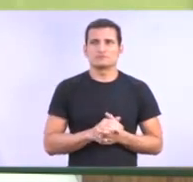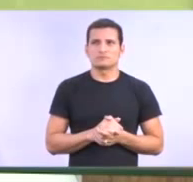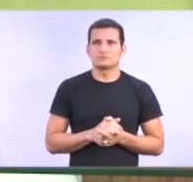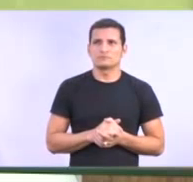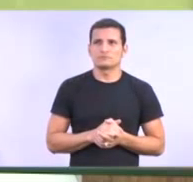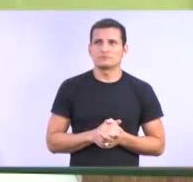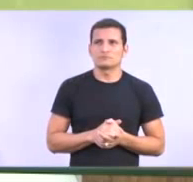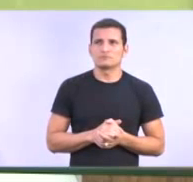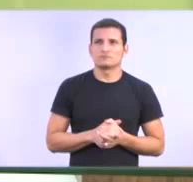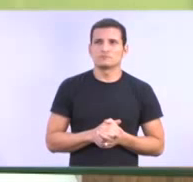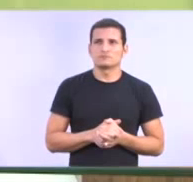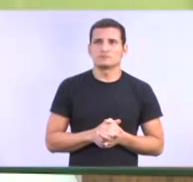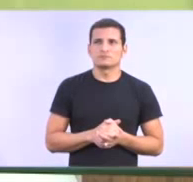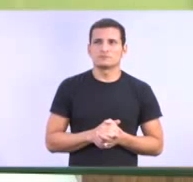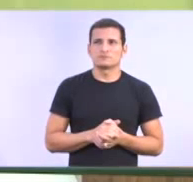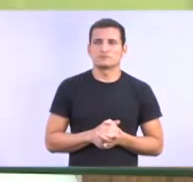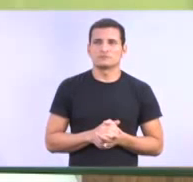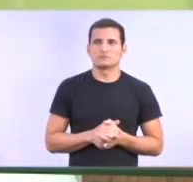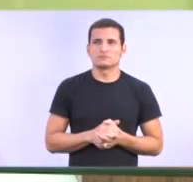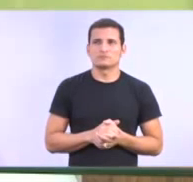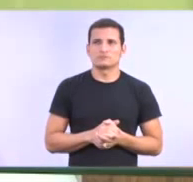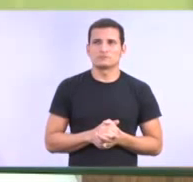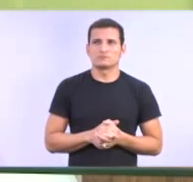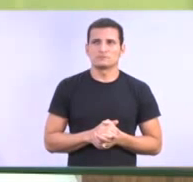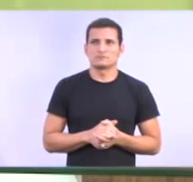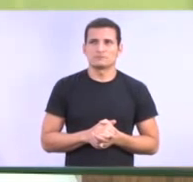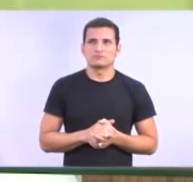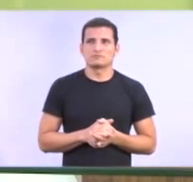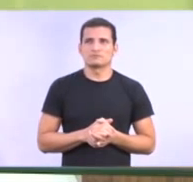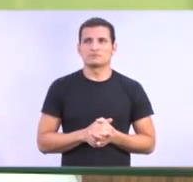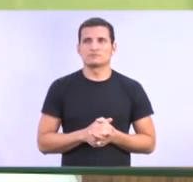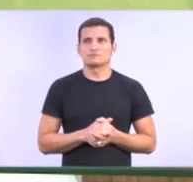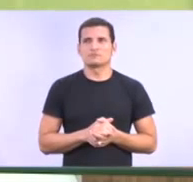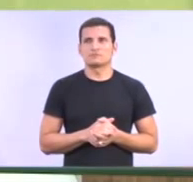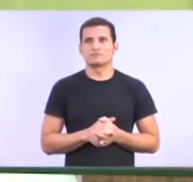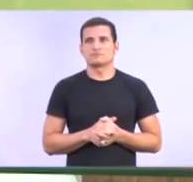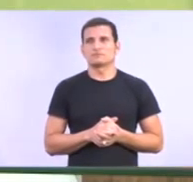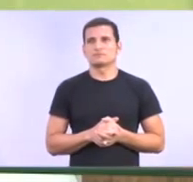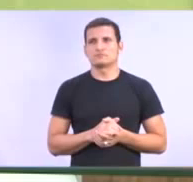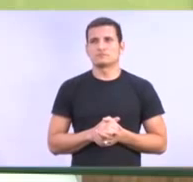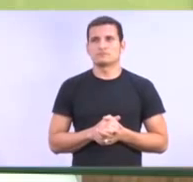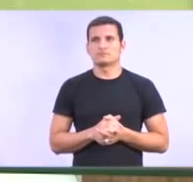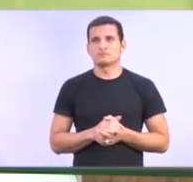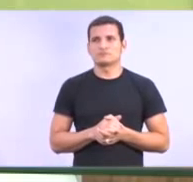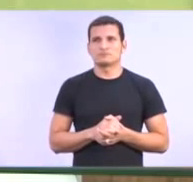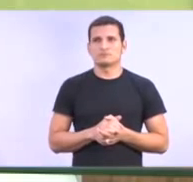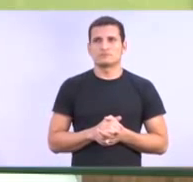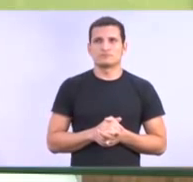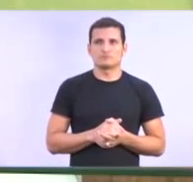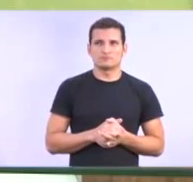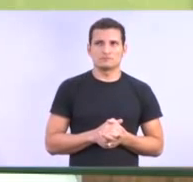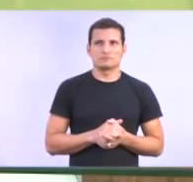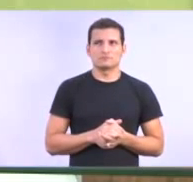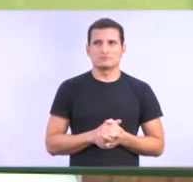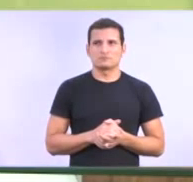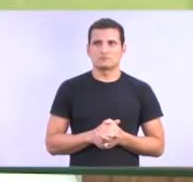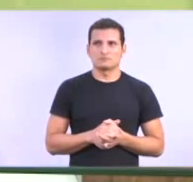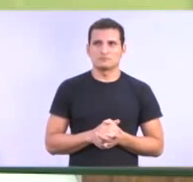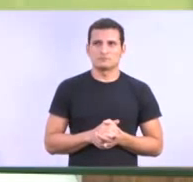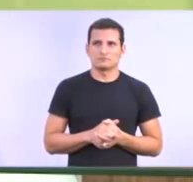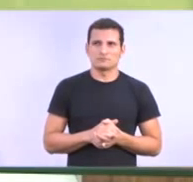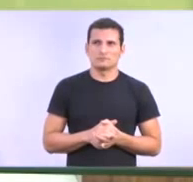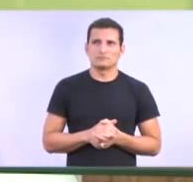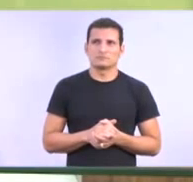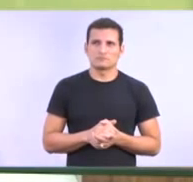que acontece numa via, né, onde você tem a passagem de vários carros e